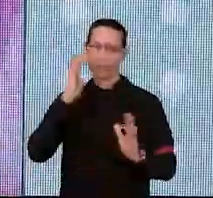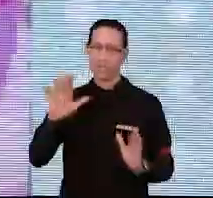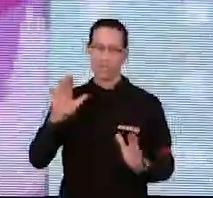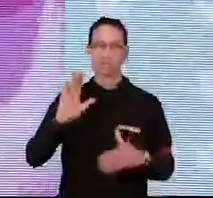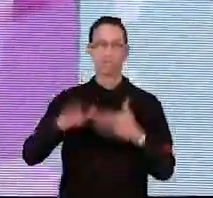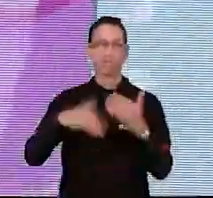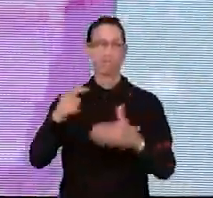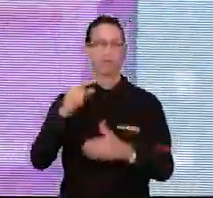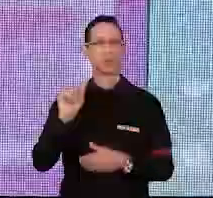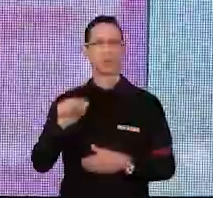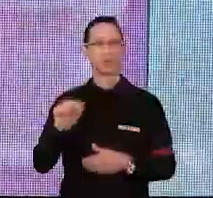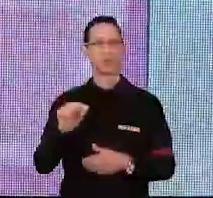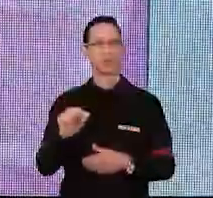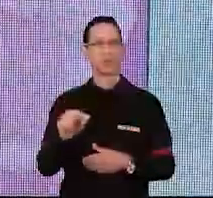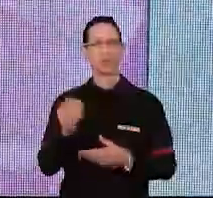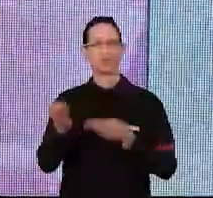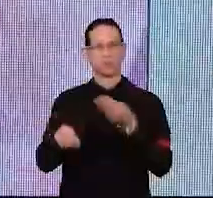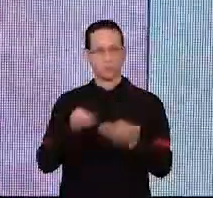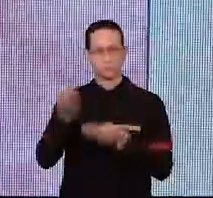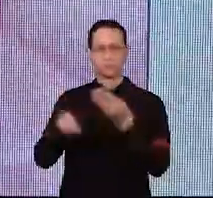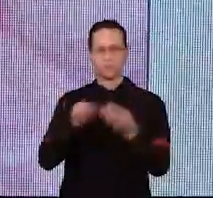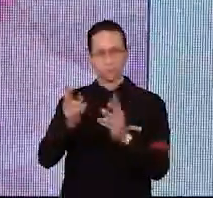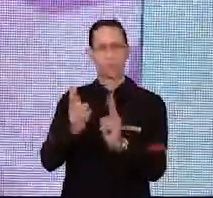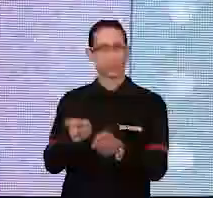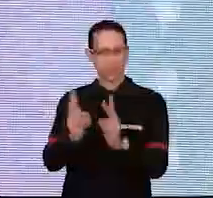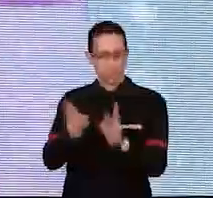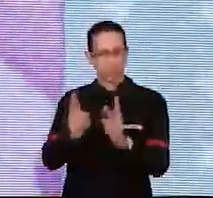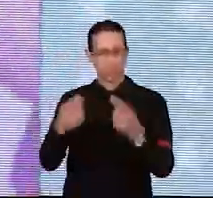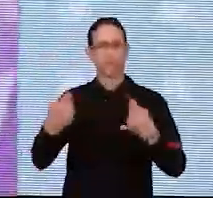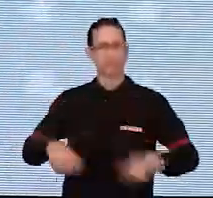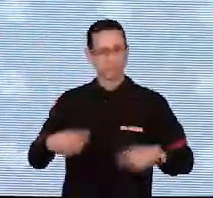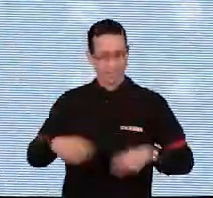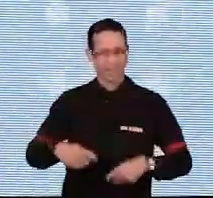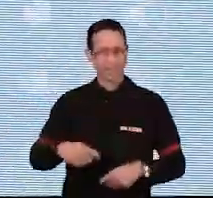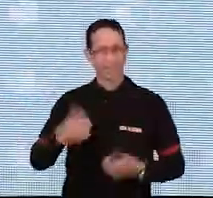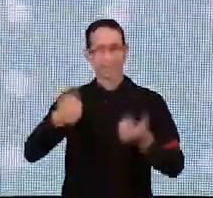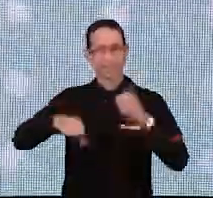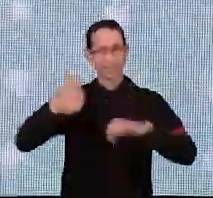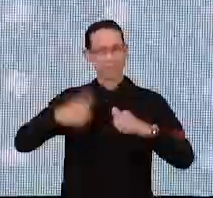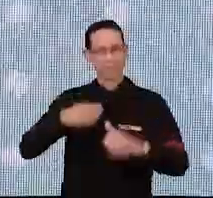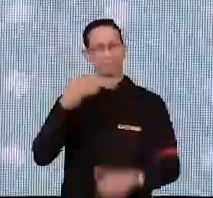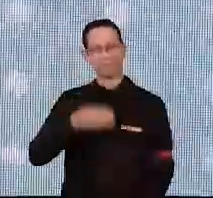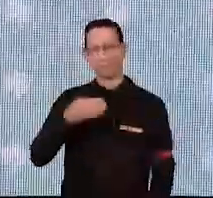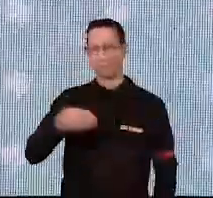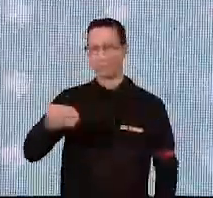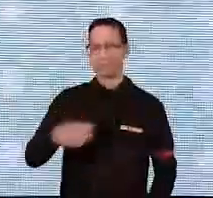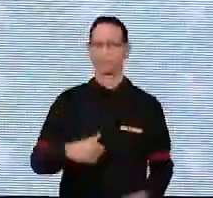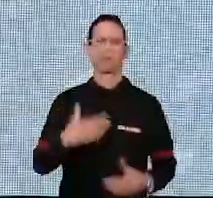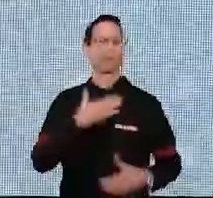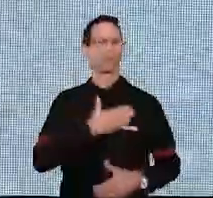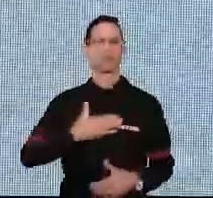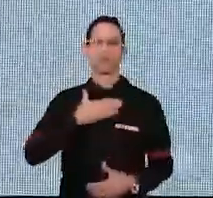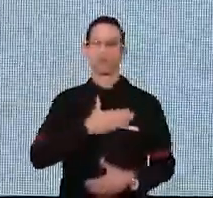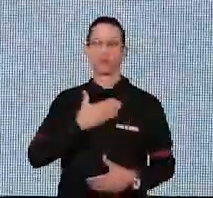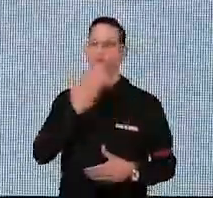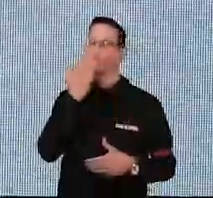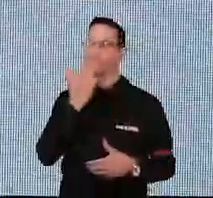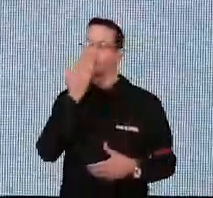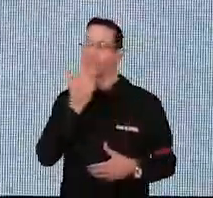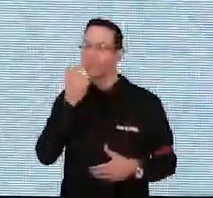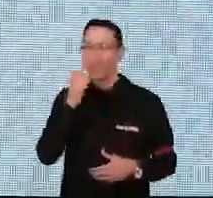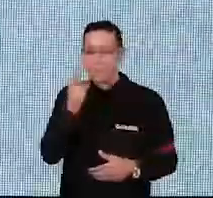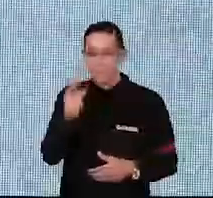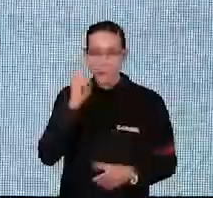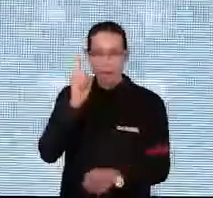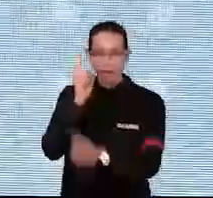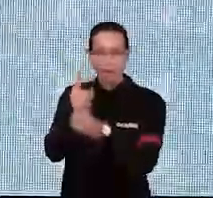excluir ele da manutenção, né, do encaminhamento e da reavaliação dele, mas a gente fica muito feliz quando isso acontece, quando a gente